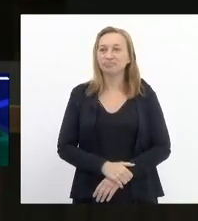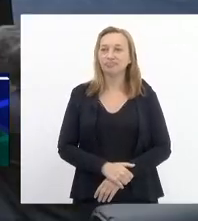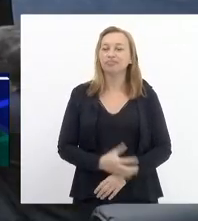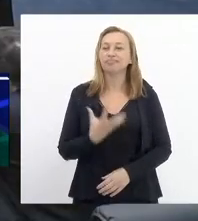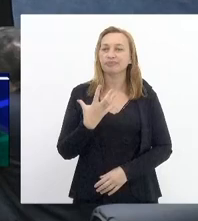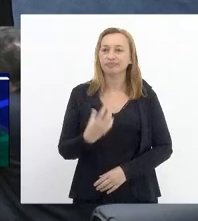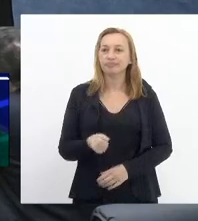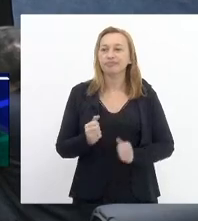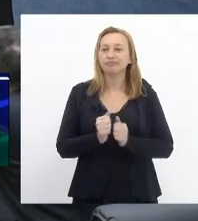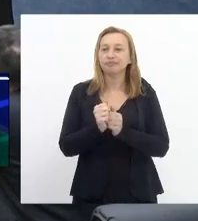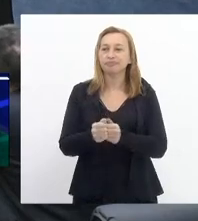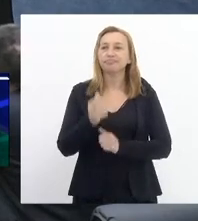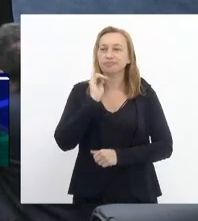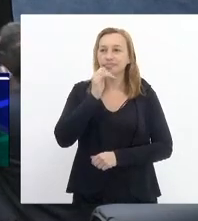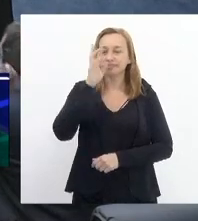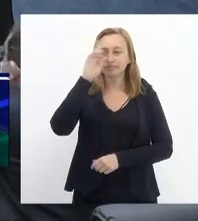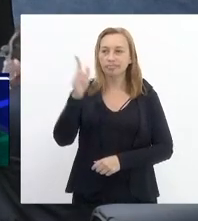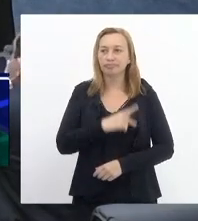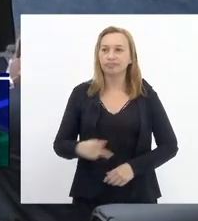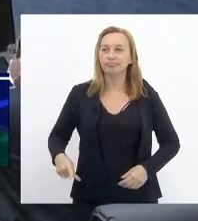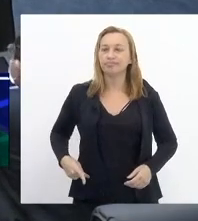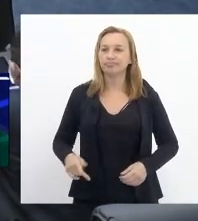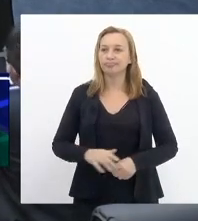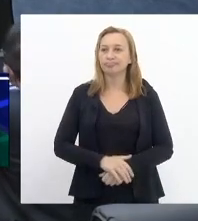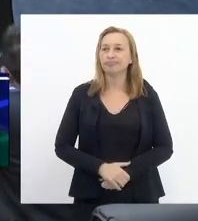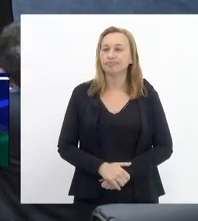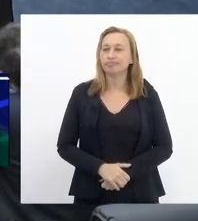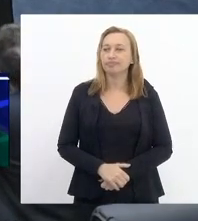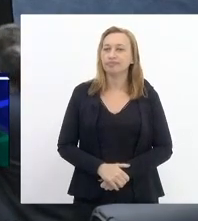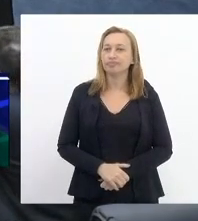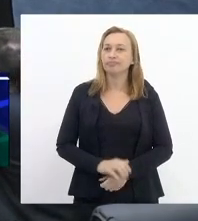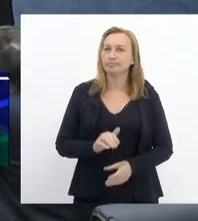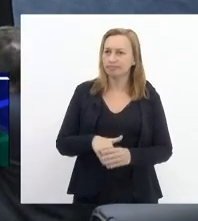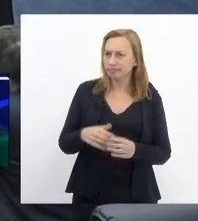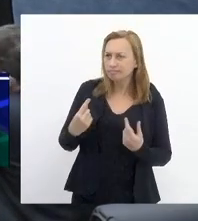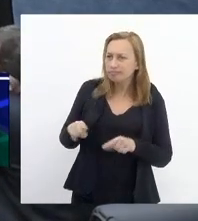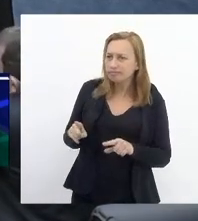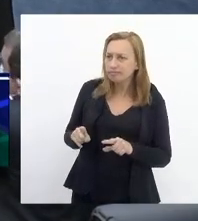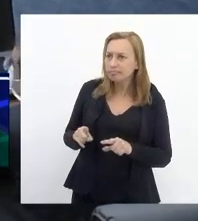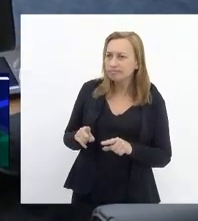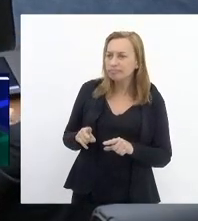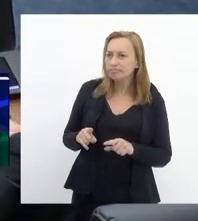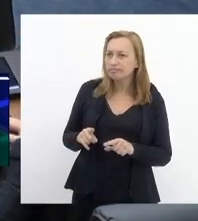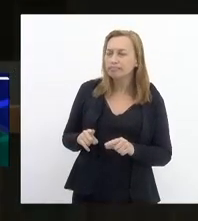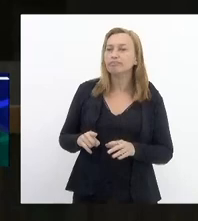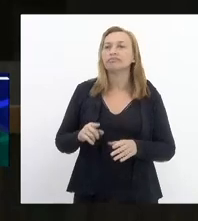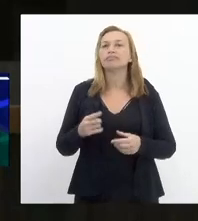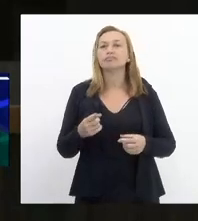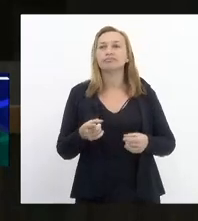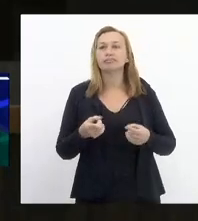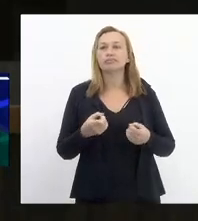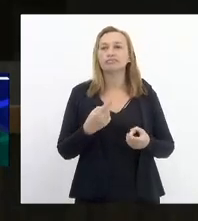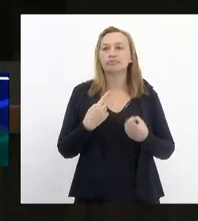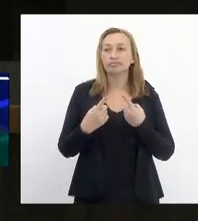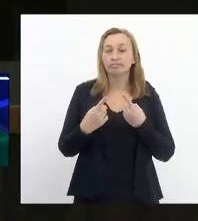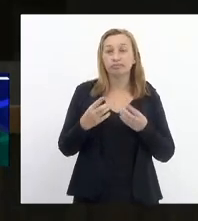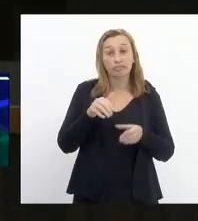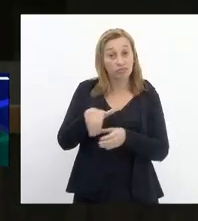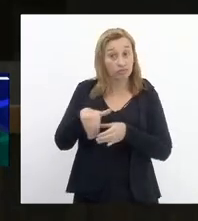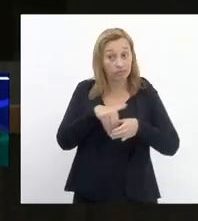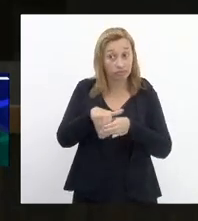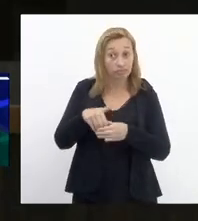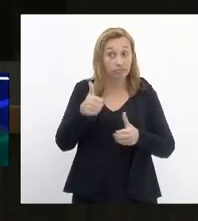Favorável, acompanho o relator, senhor presidente. Voto divergente, deputado Luiz. Os pareceres emitidos em